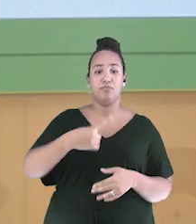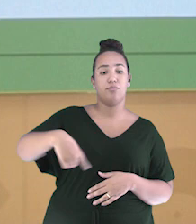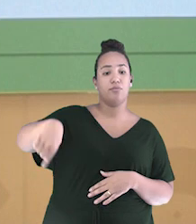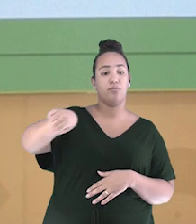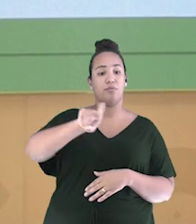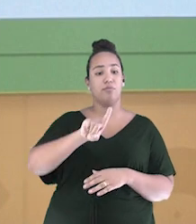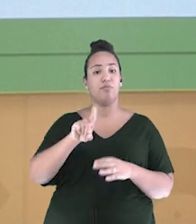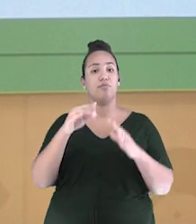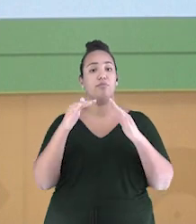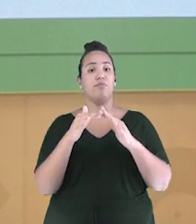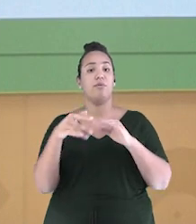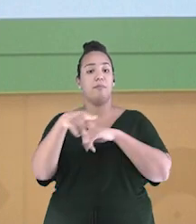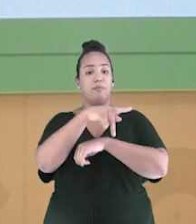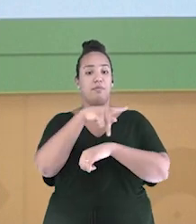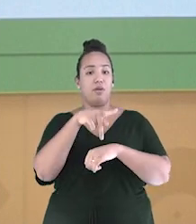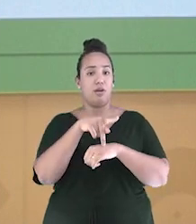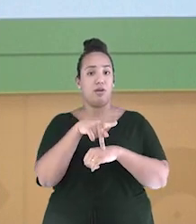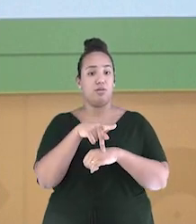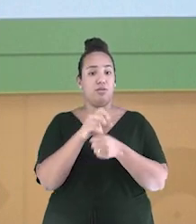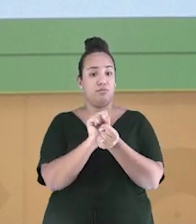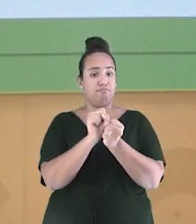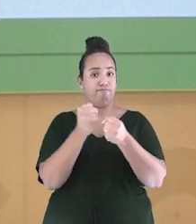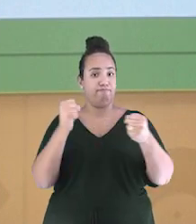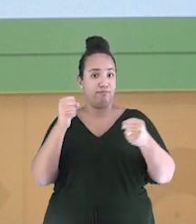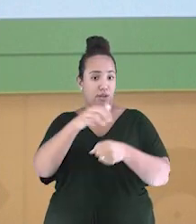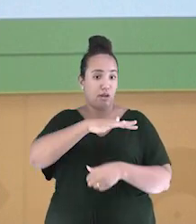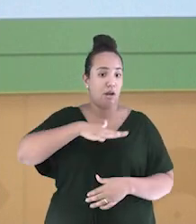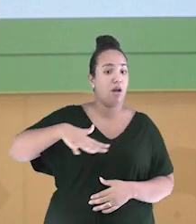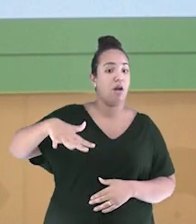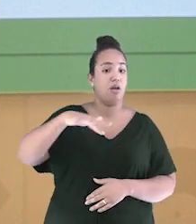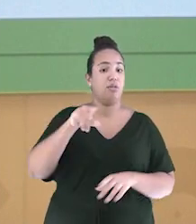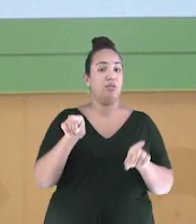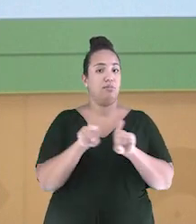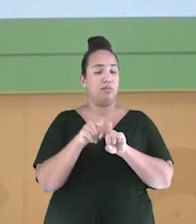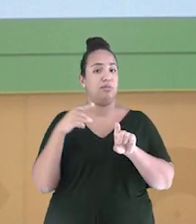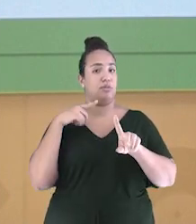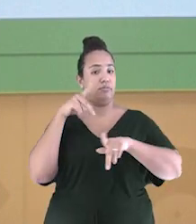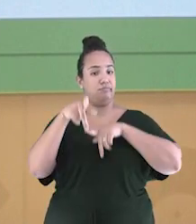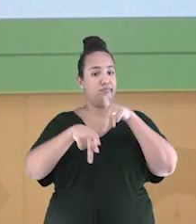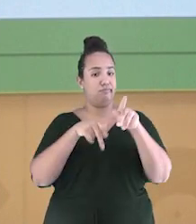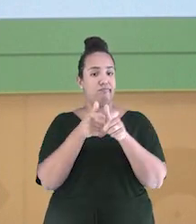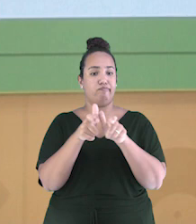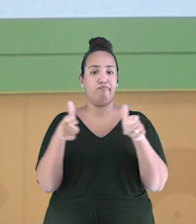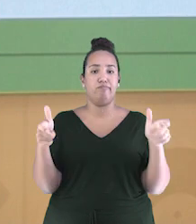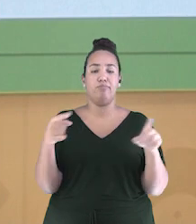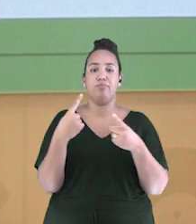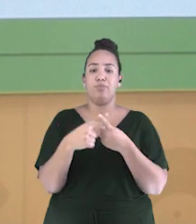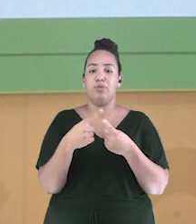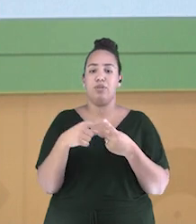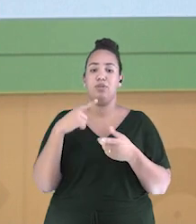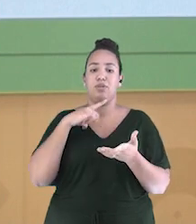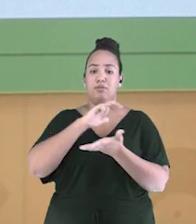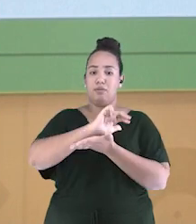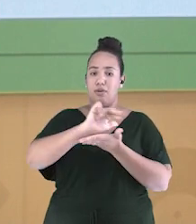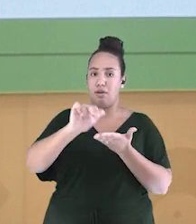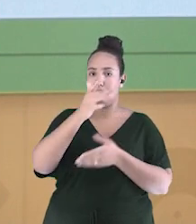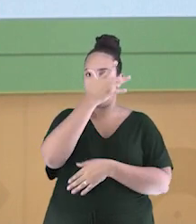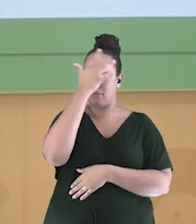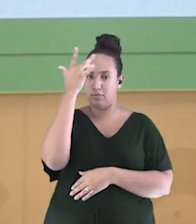país com um território bem grande e também é muito populoso, pois há muitas pessoas que moram aqui no